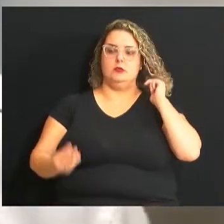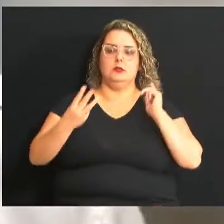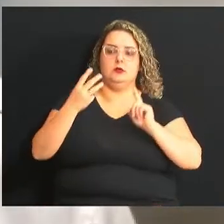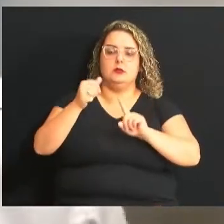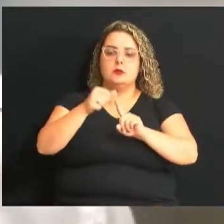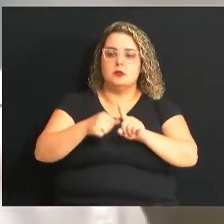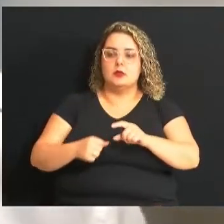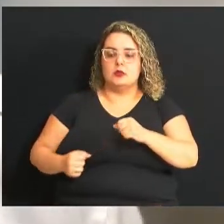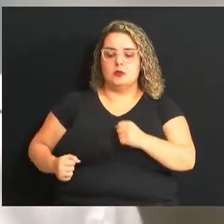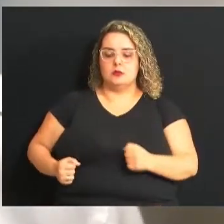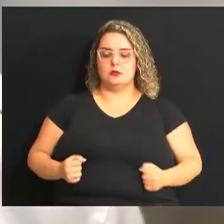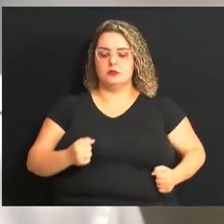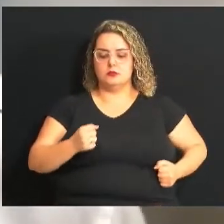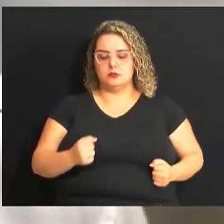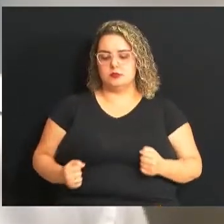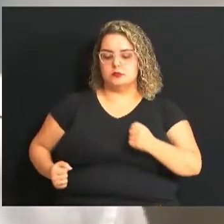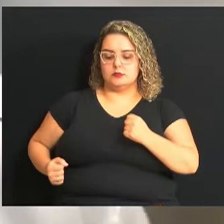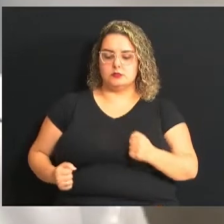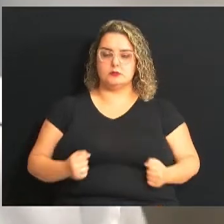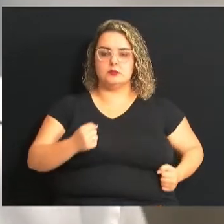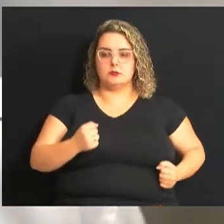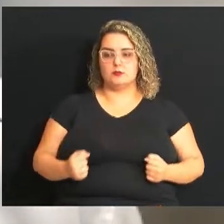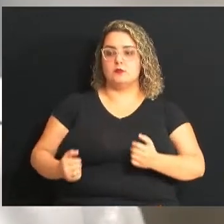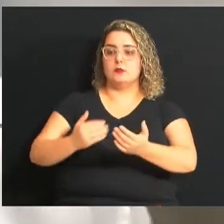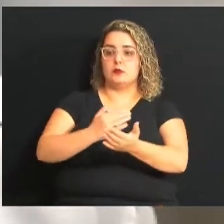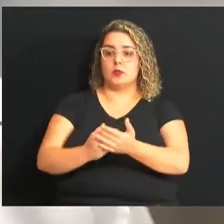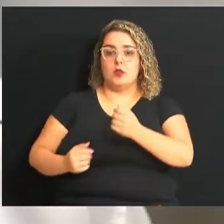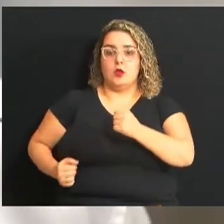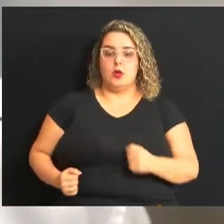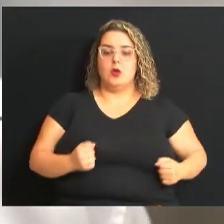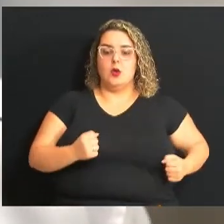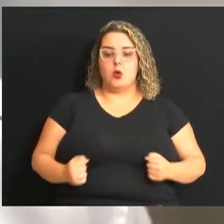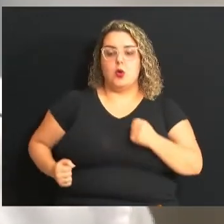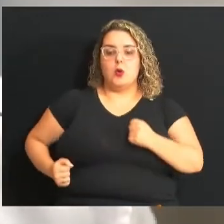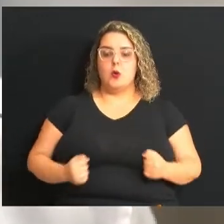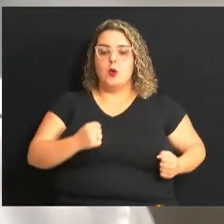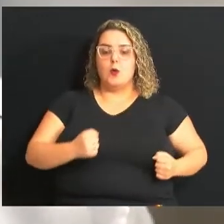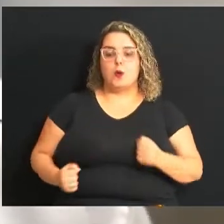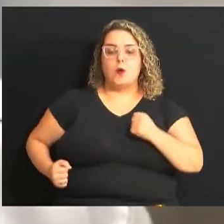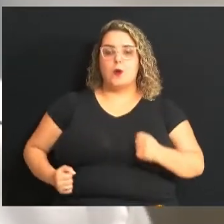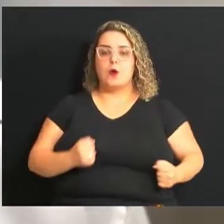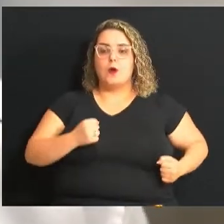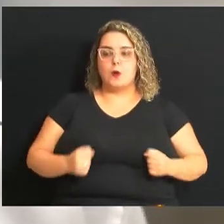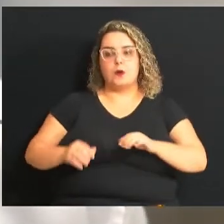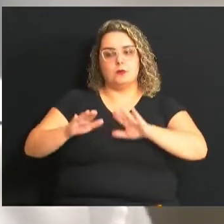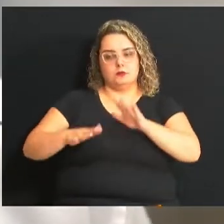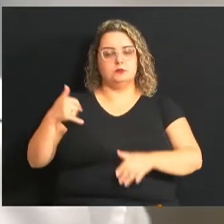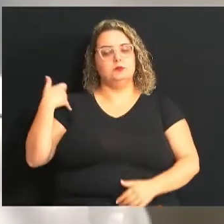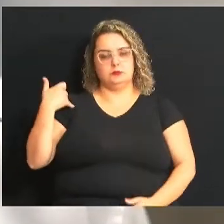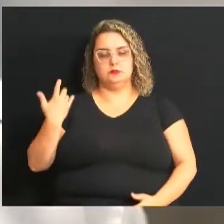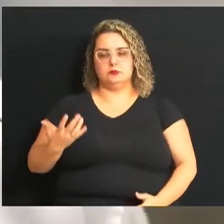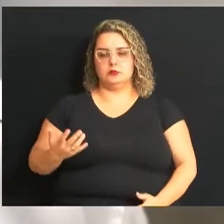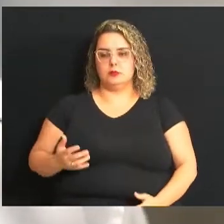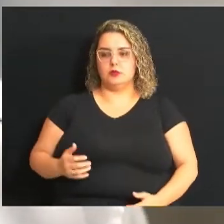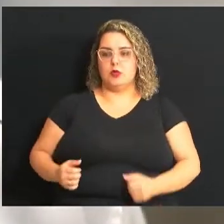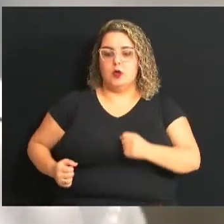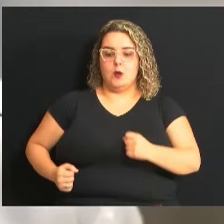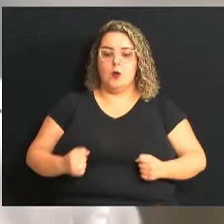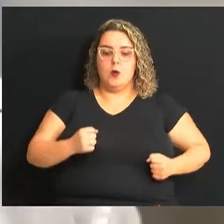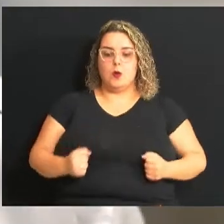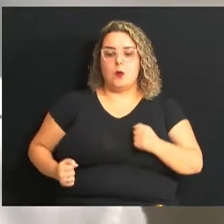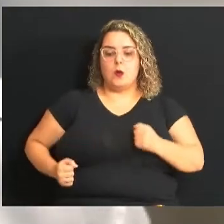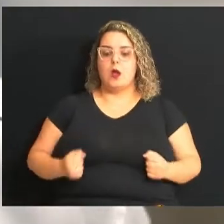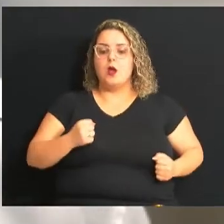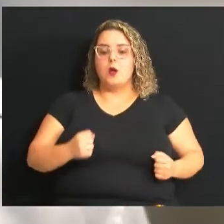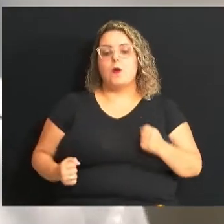caminhada, e nessa fase você já está começando a correr, dependendo da idade do indivíduo, já está dando os seus trotes, começando a